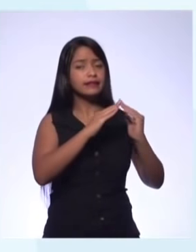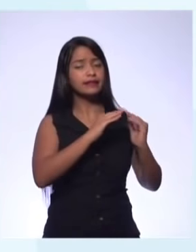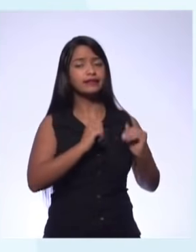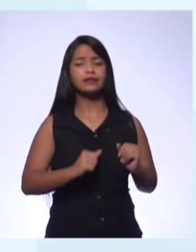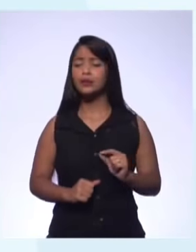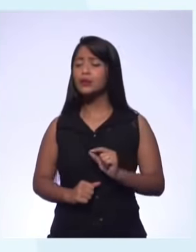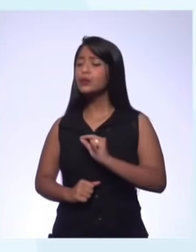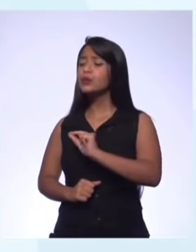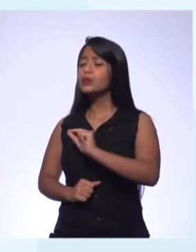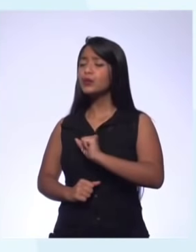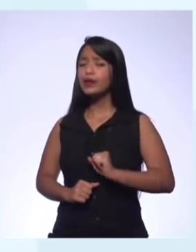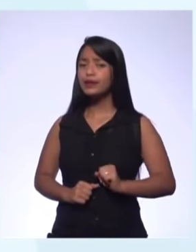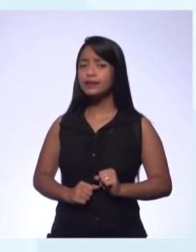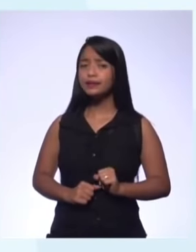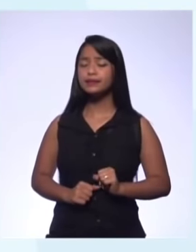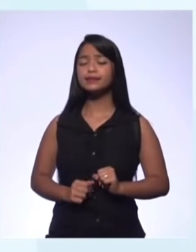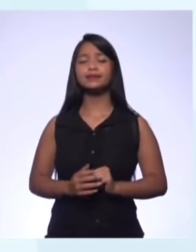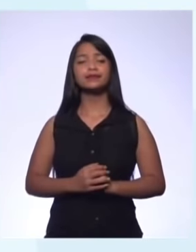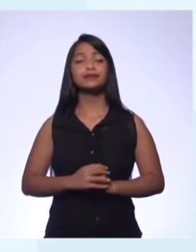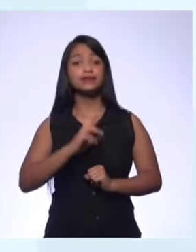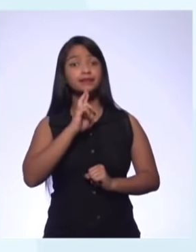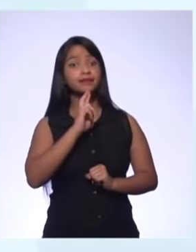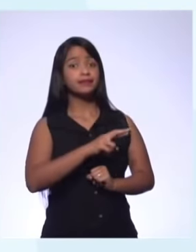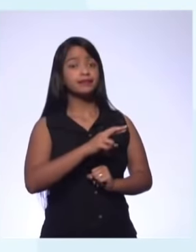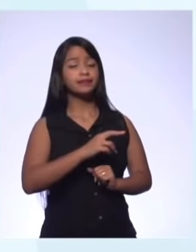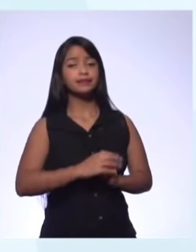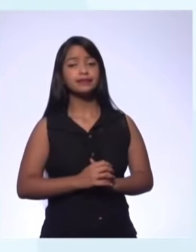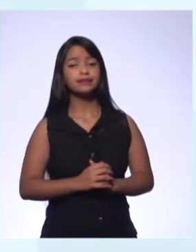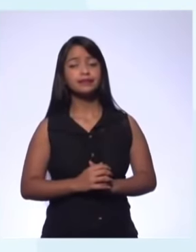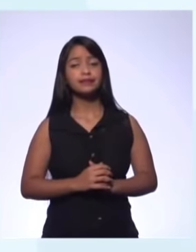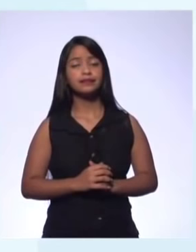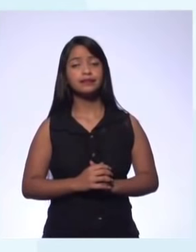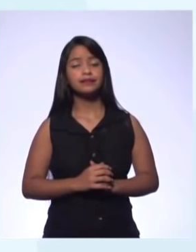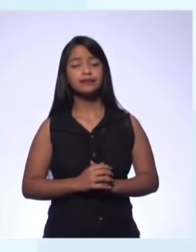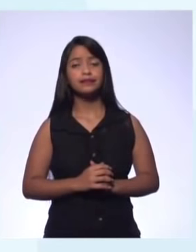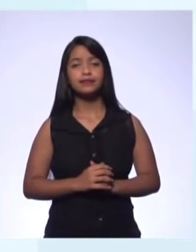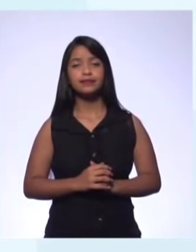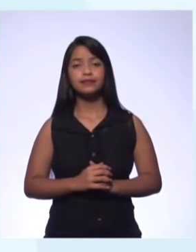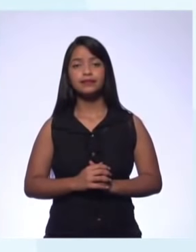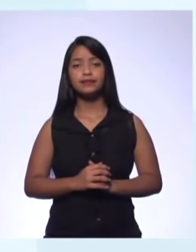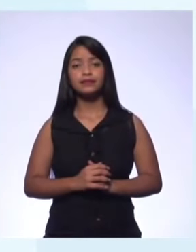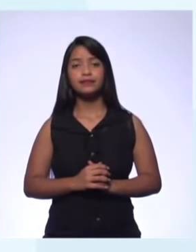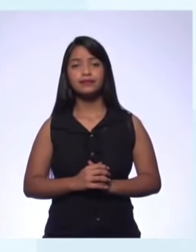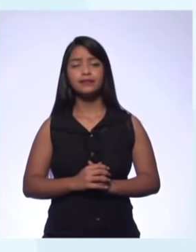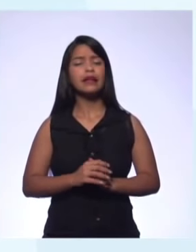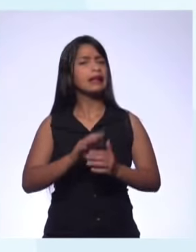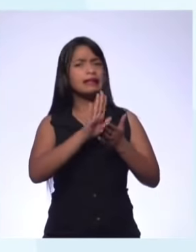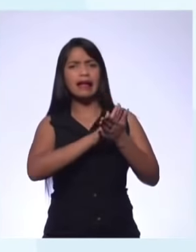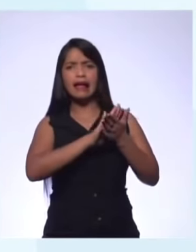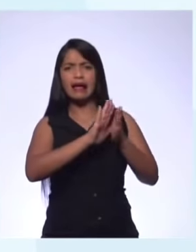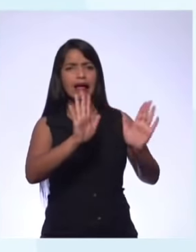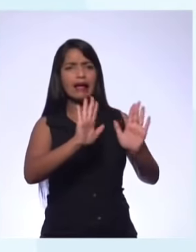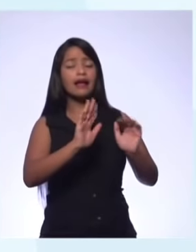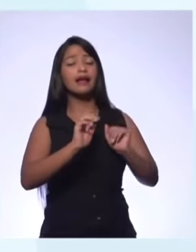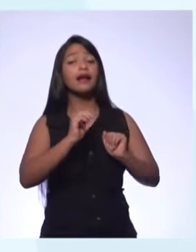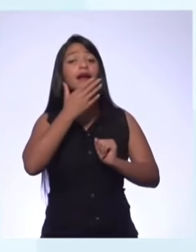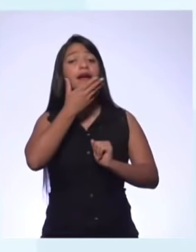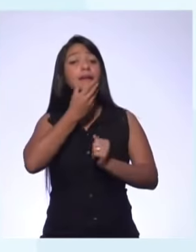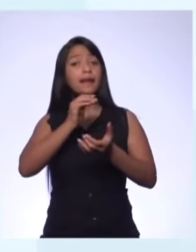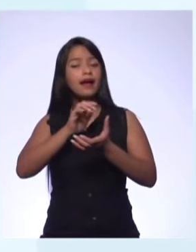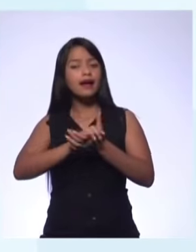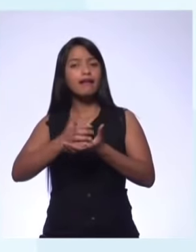ela queria. E ela lhe respondeu que nada, só gostaria de atender o seu marido que queria jantar um caldo de